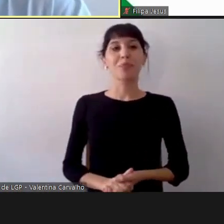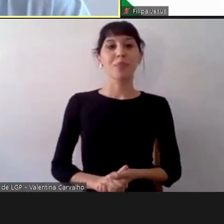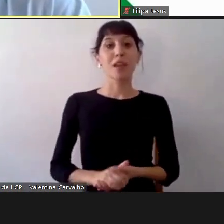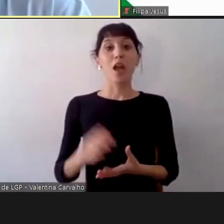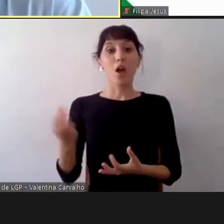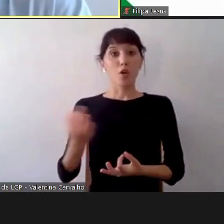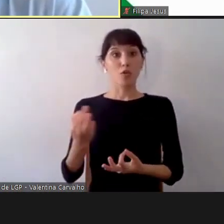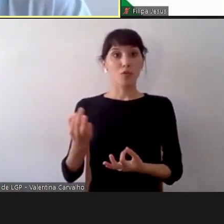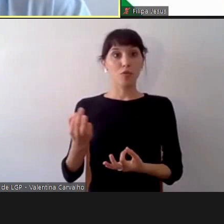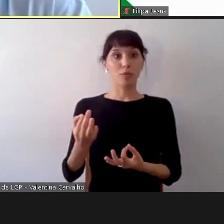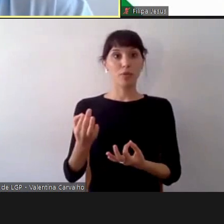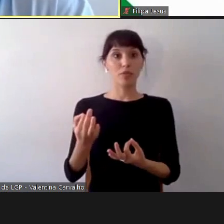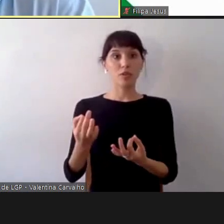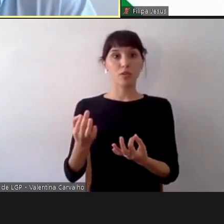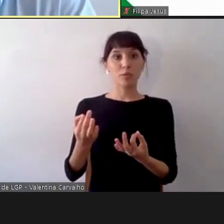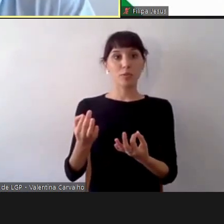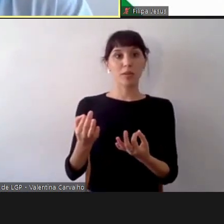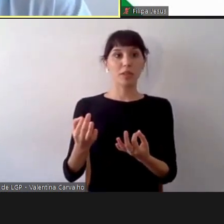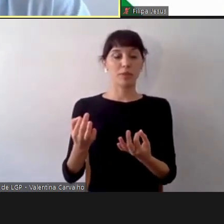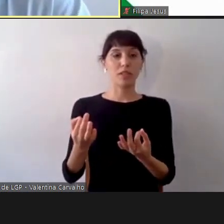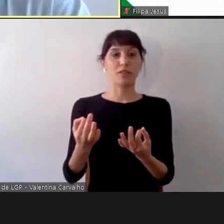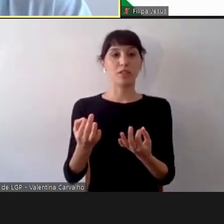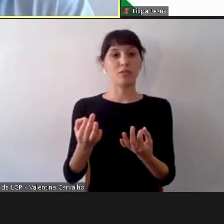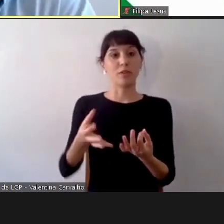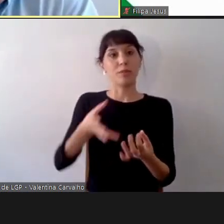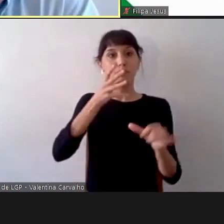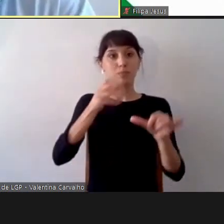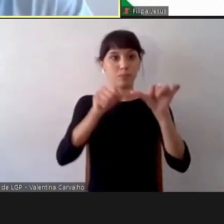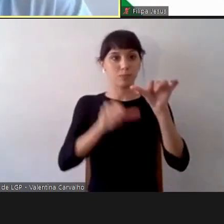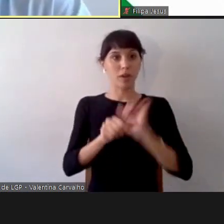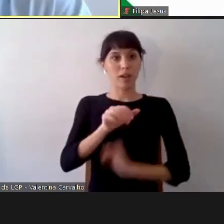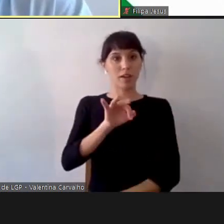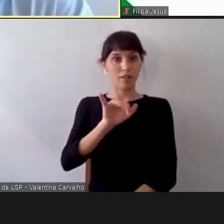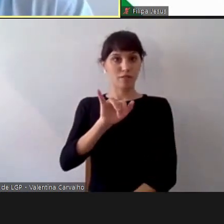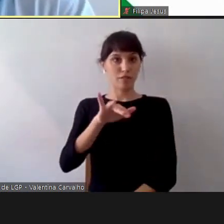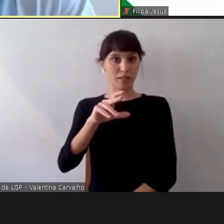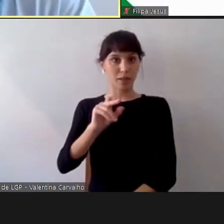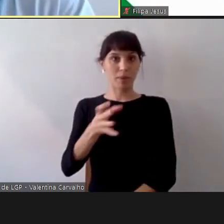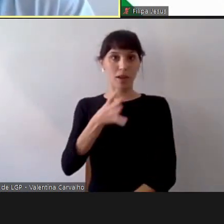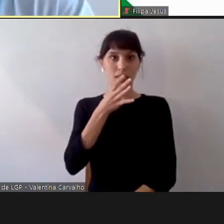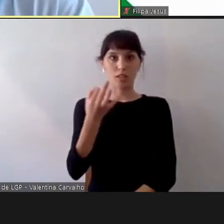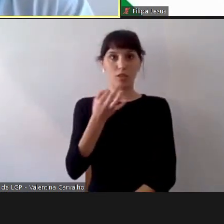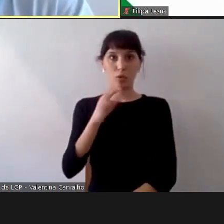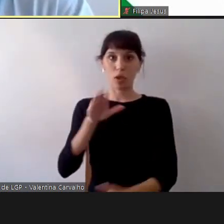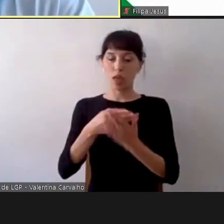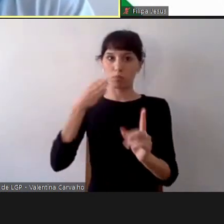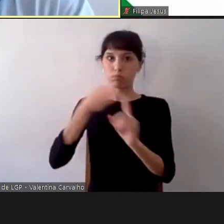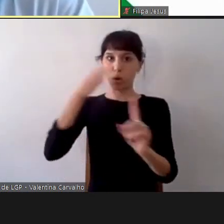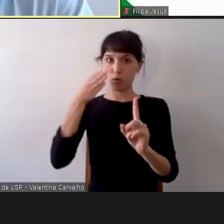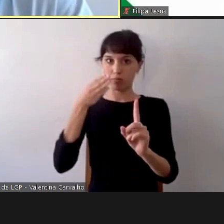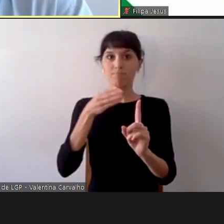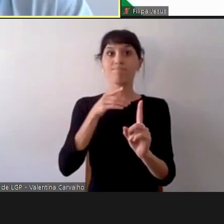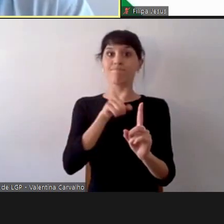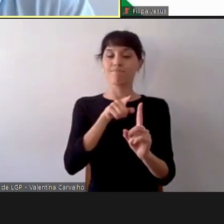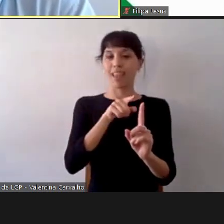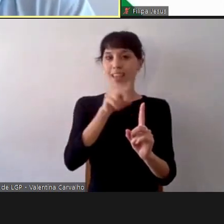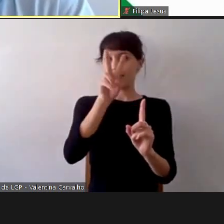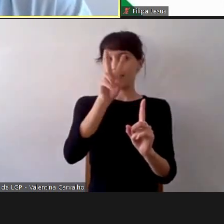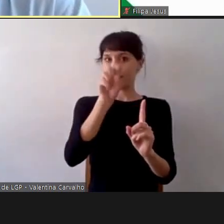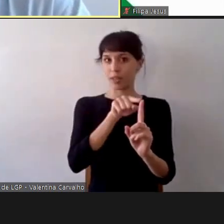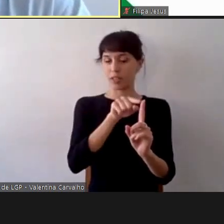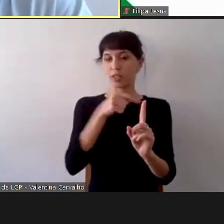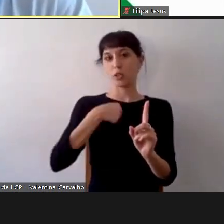doutora Filipe tocou na questão crítica, e eu abordarei essa questão, como penso eu,